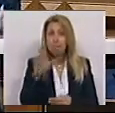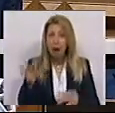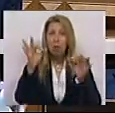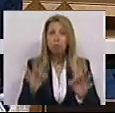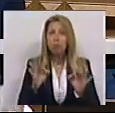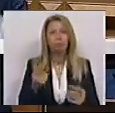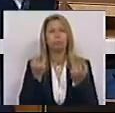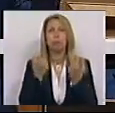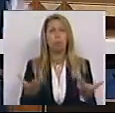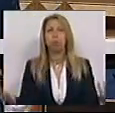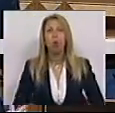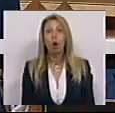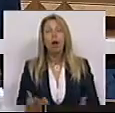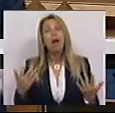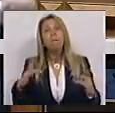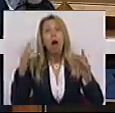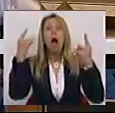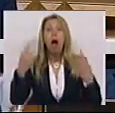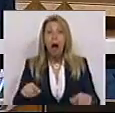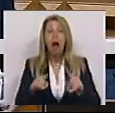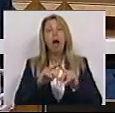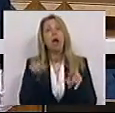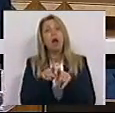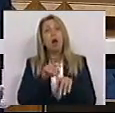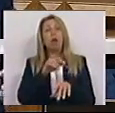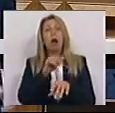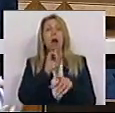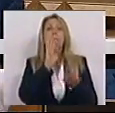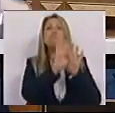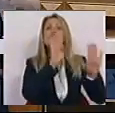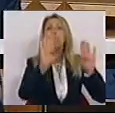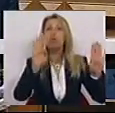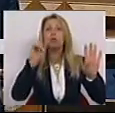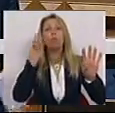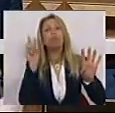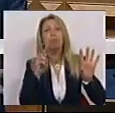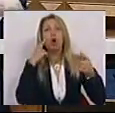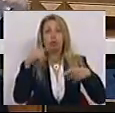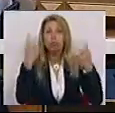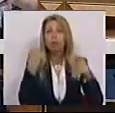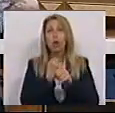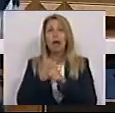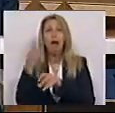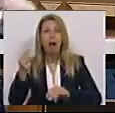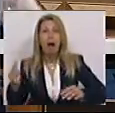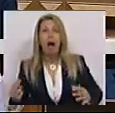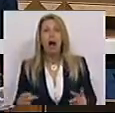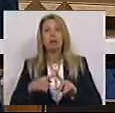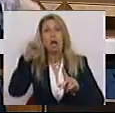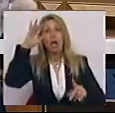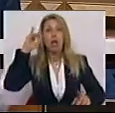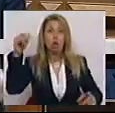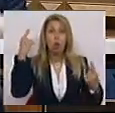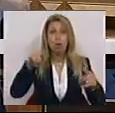Entretanto, temos galerias, temos autores criadores, temos